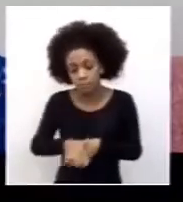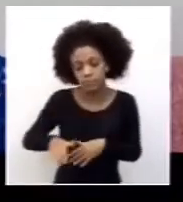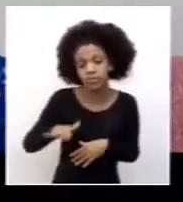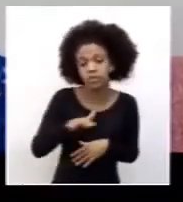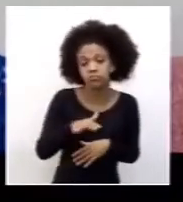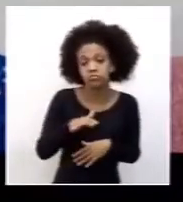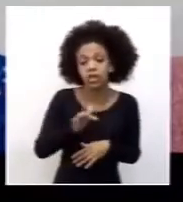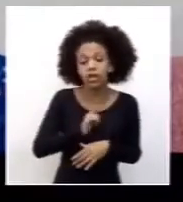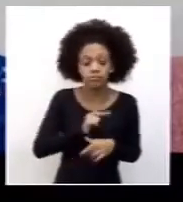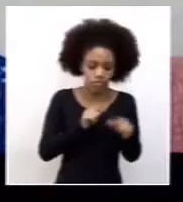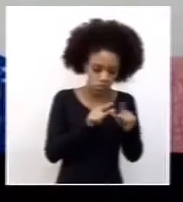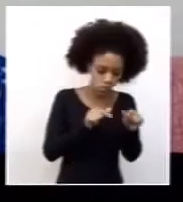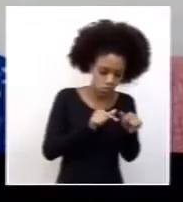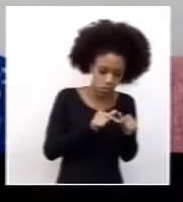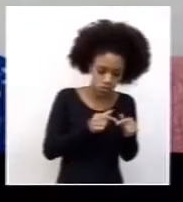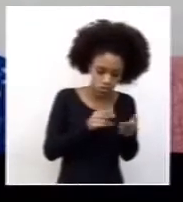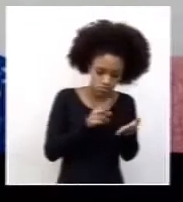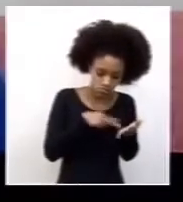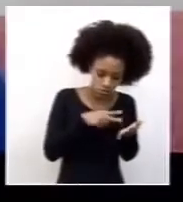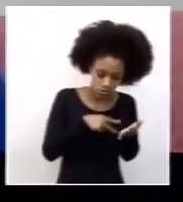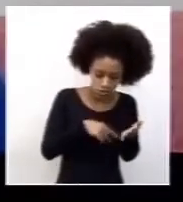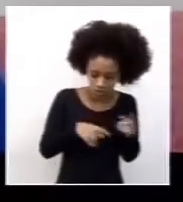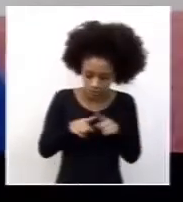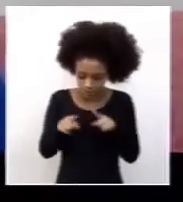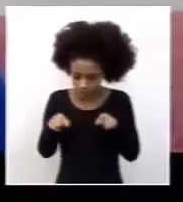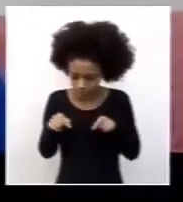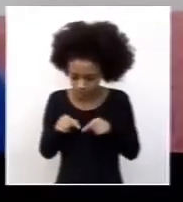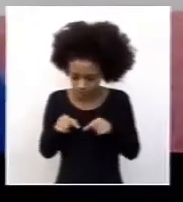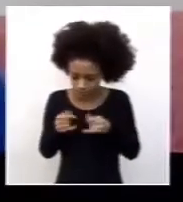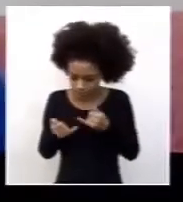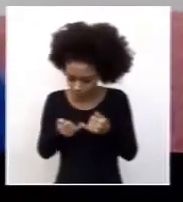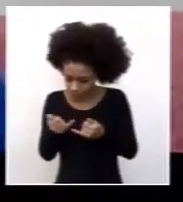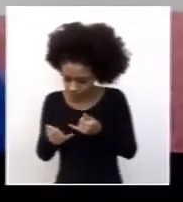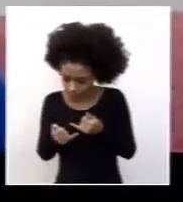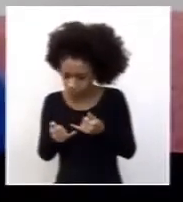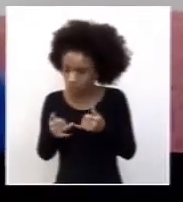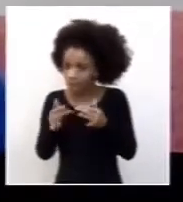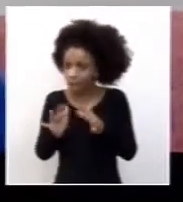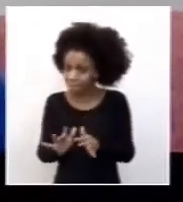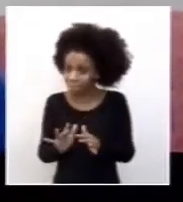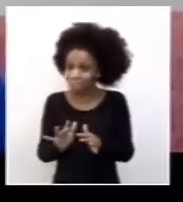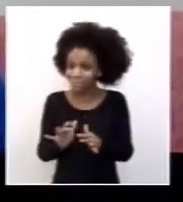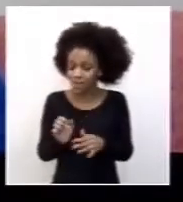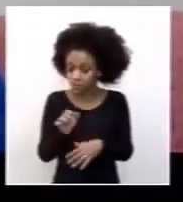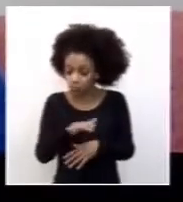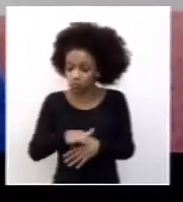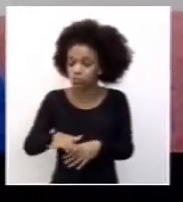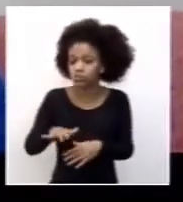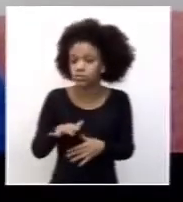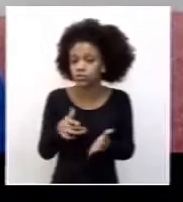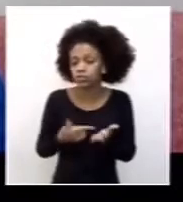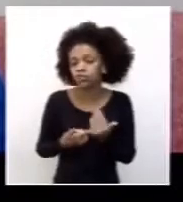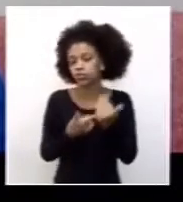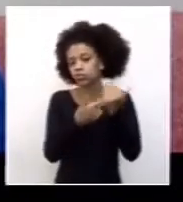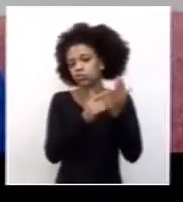da leitura, canto de jogos. Já no ambiente virtual, nós temos diversas abas